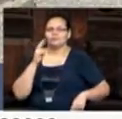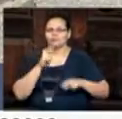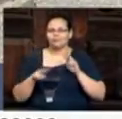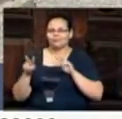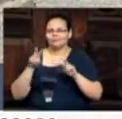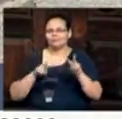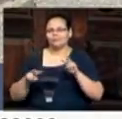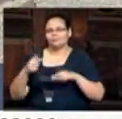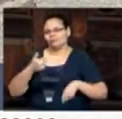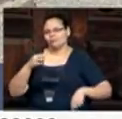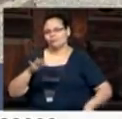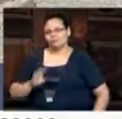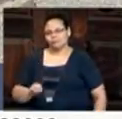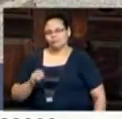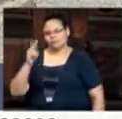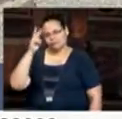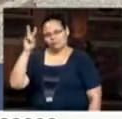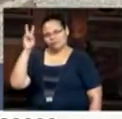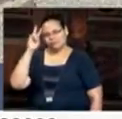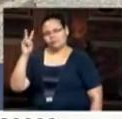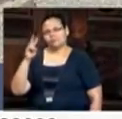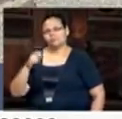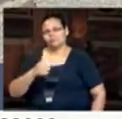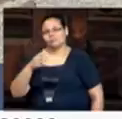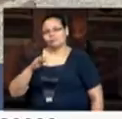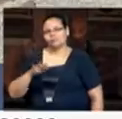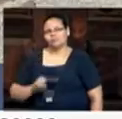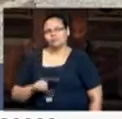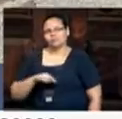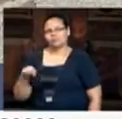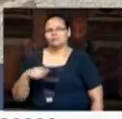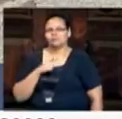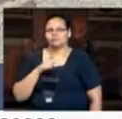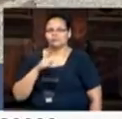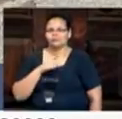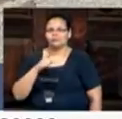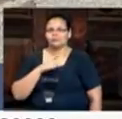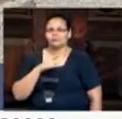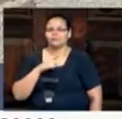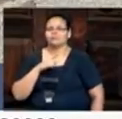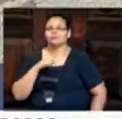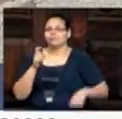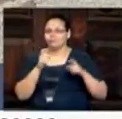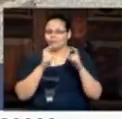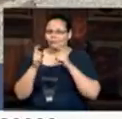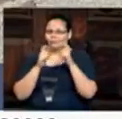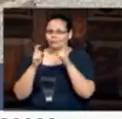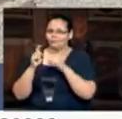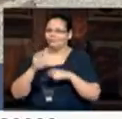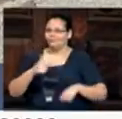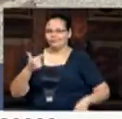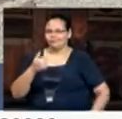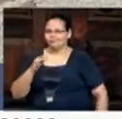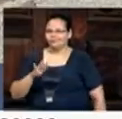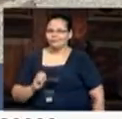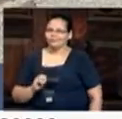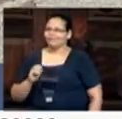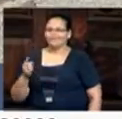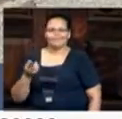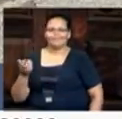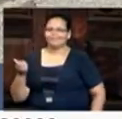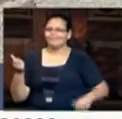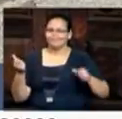sobre o segundo turno, relembrando que o primeiro turno tivemos um alto nível de debate, mas o segundo turno foi